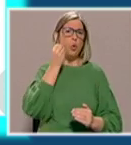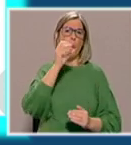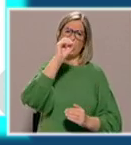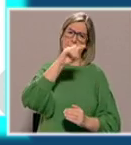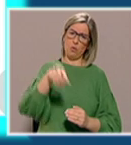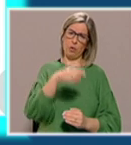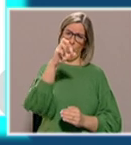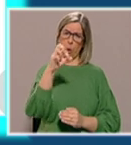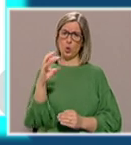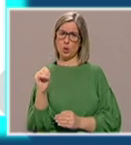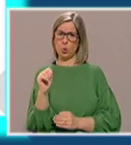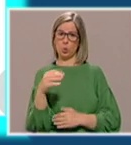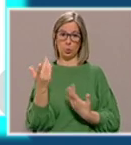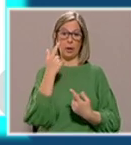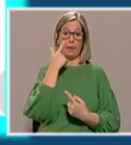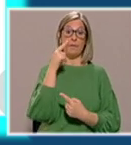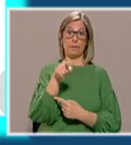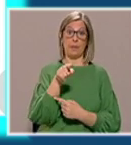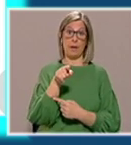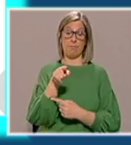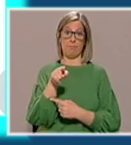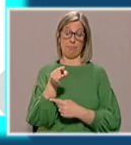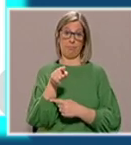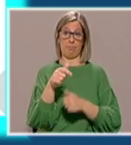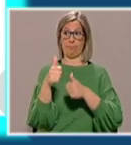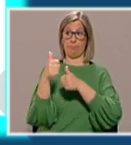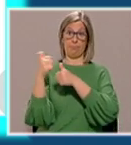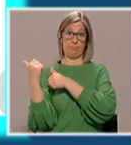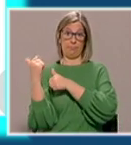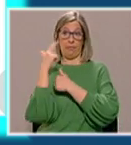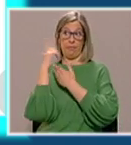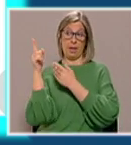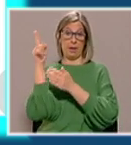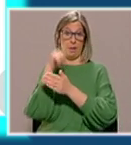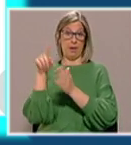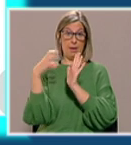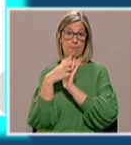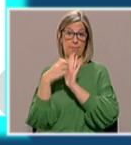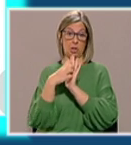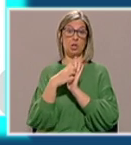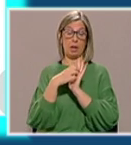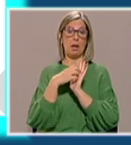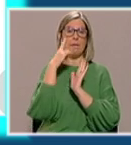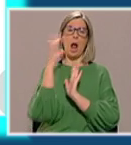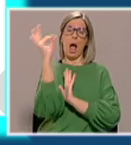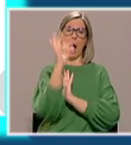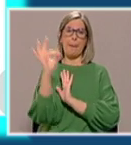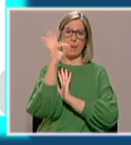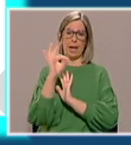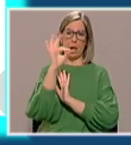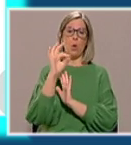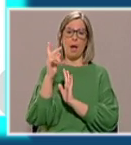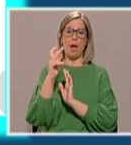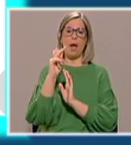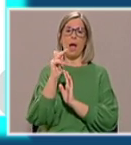que, representada a amarelo, do lado direito do vosso ecrã, tem a contração das aurículas, em que vem ali o sangue a